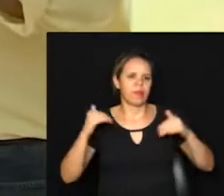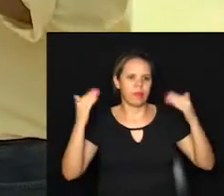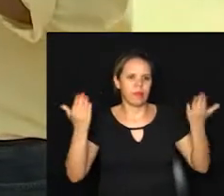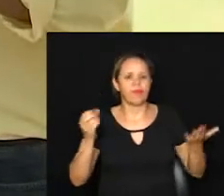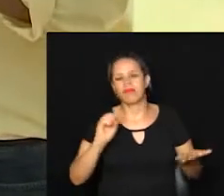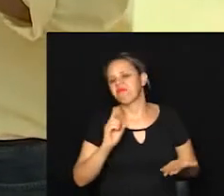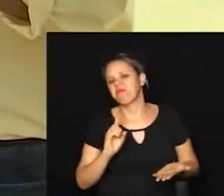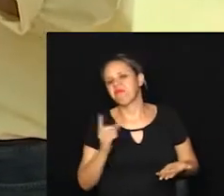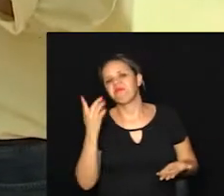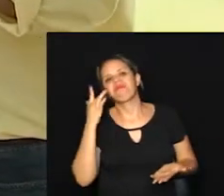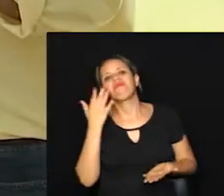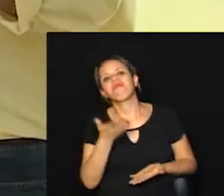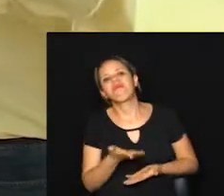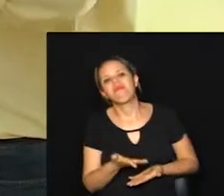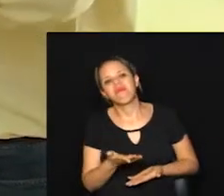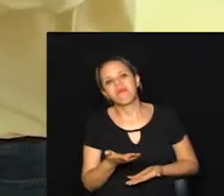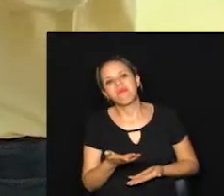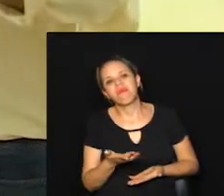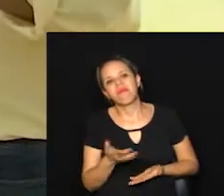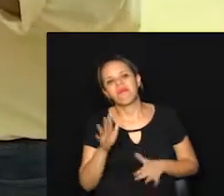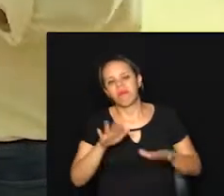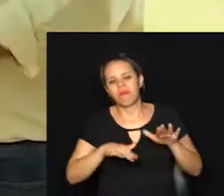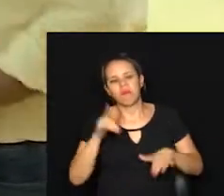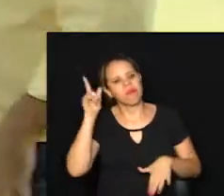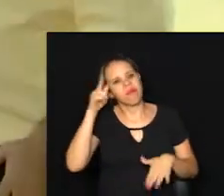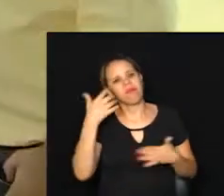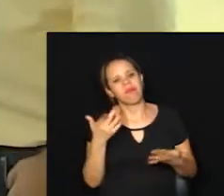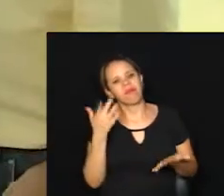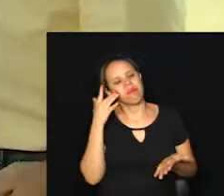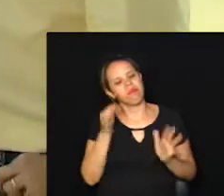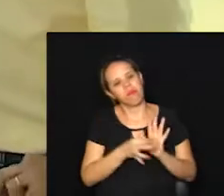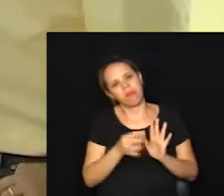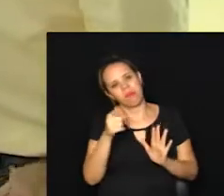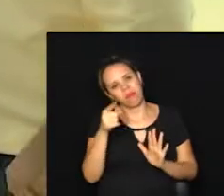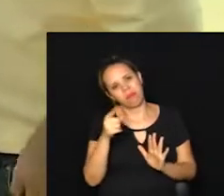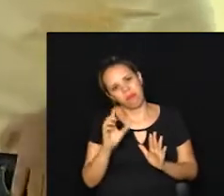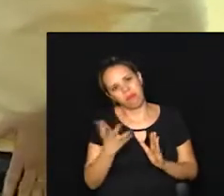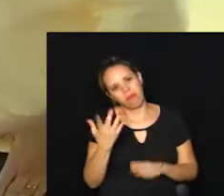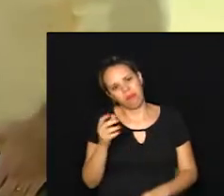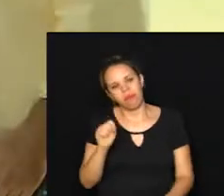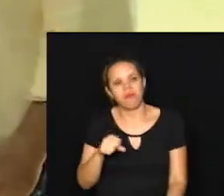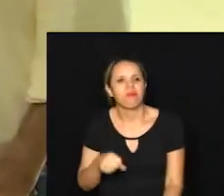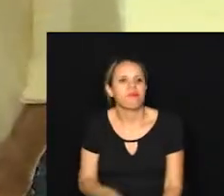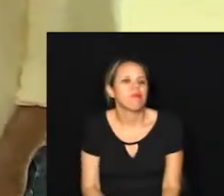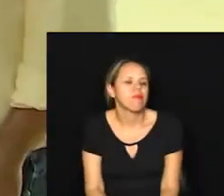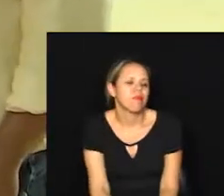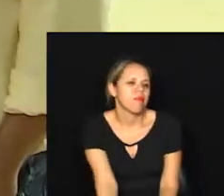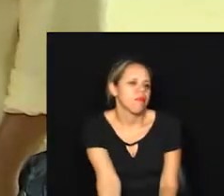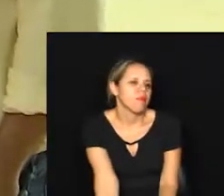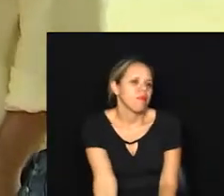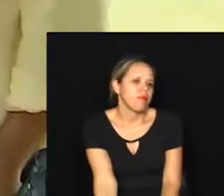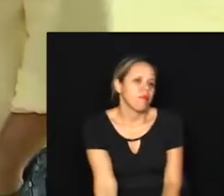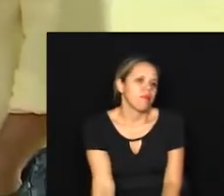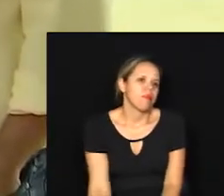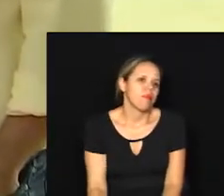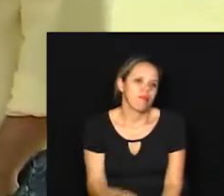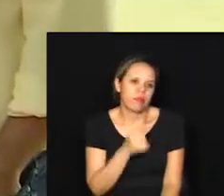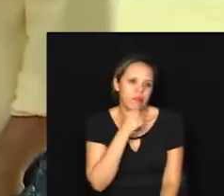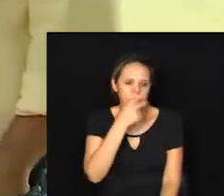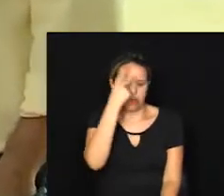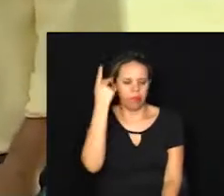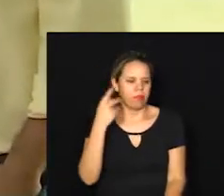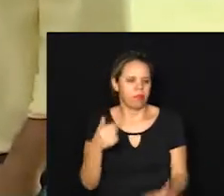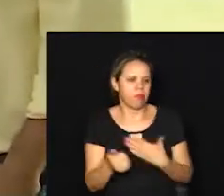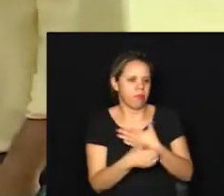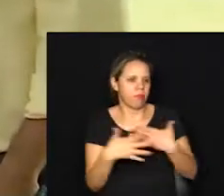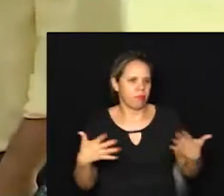Ou não, Stefan? É mais lenda? Tem isso, não tem, na sua opinião? Acontece sim, é como se fosse um doping moral, digamos